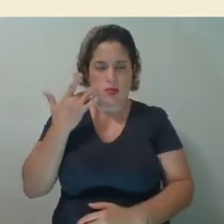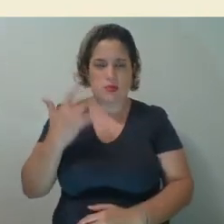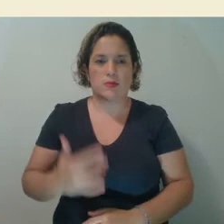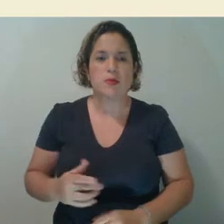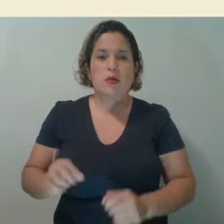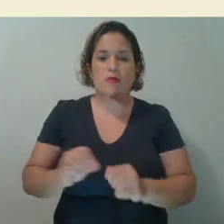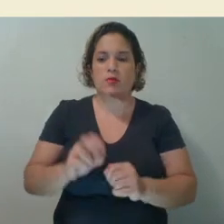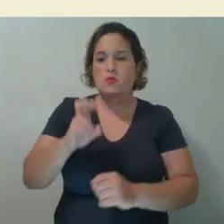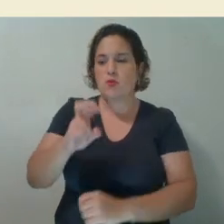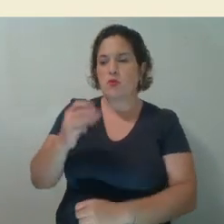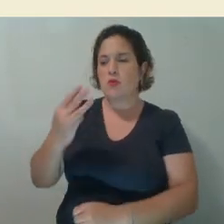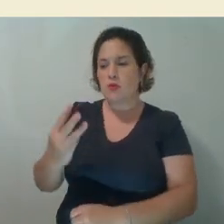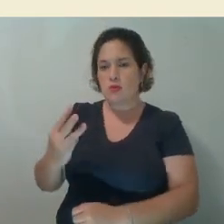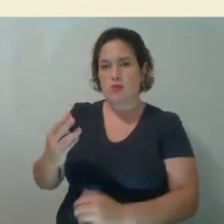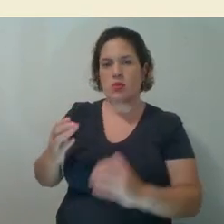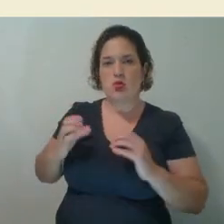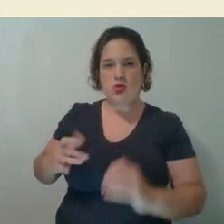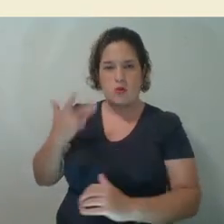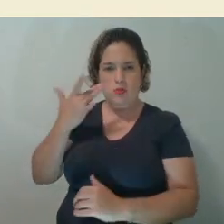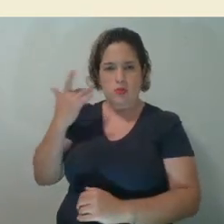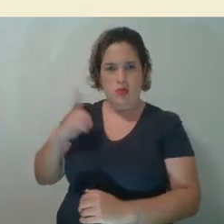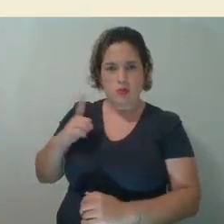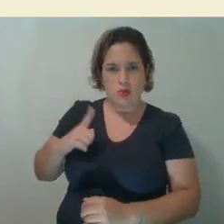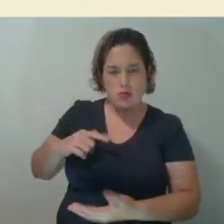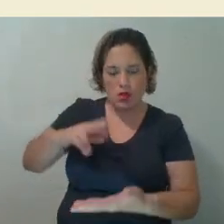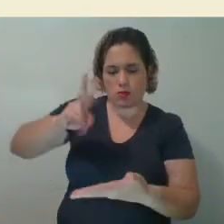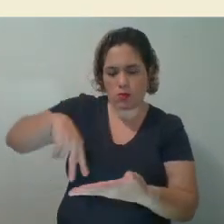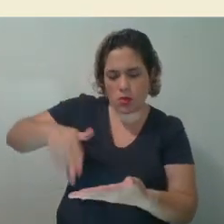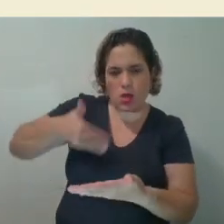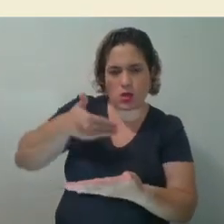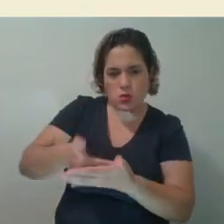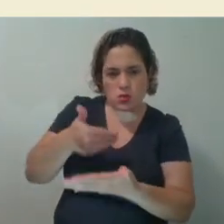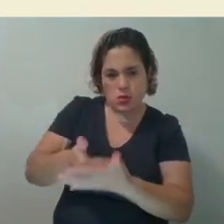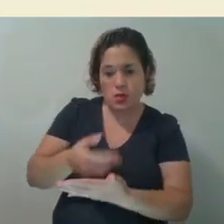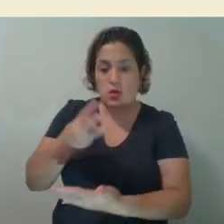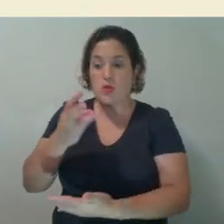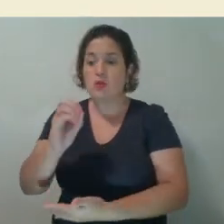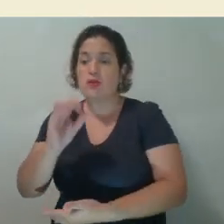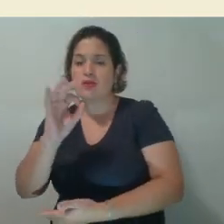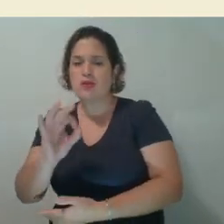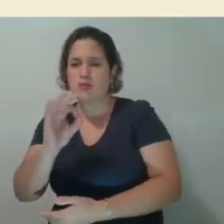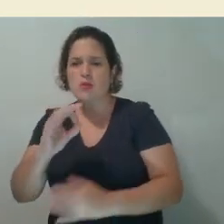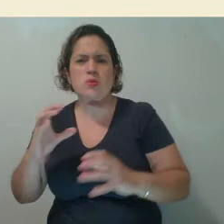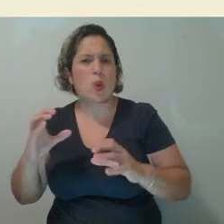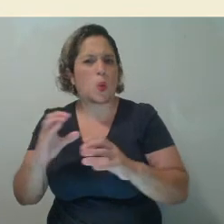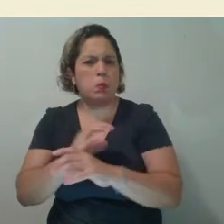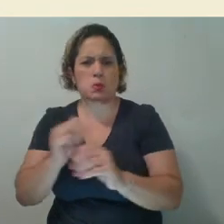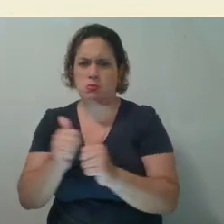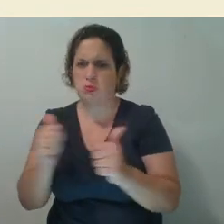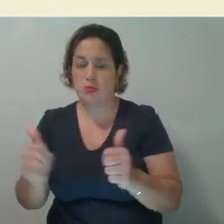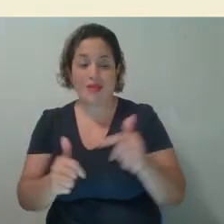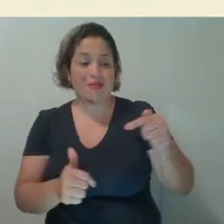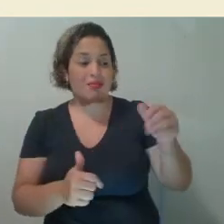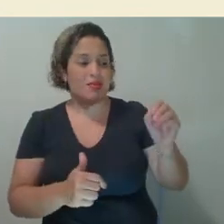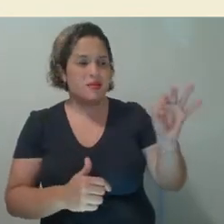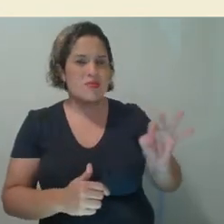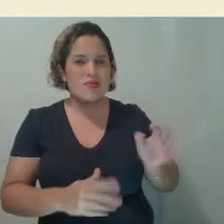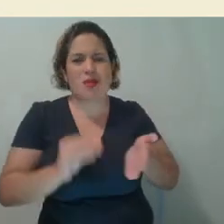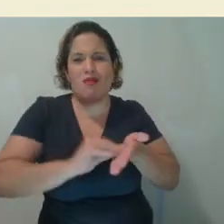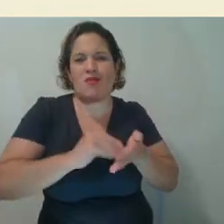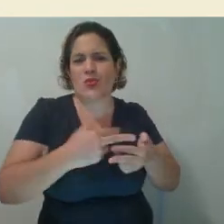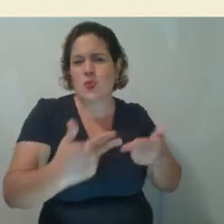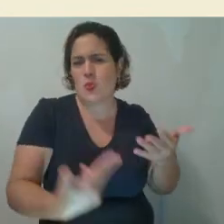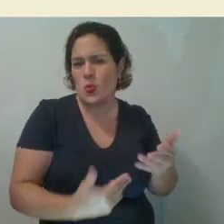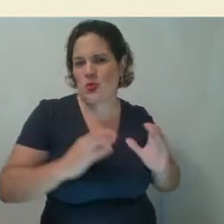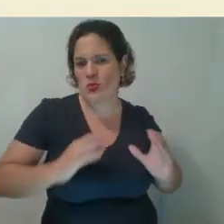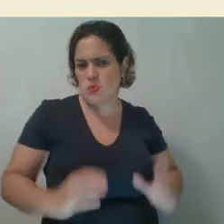53 animais que chegaram para a necrópsia, 30% eram corpos inteiros e 70% eram corpos incompletos.